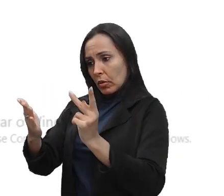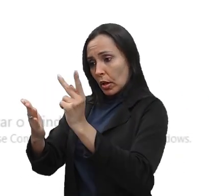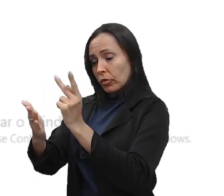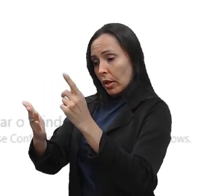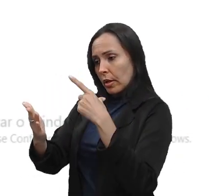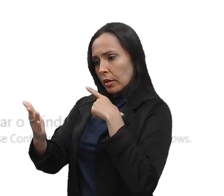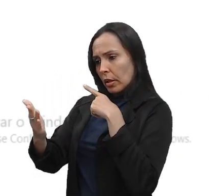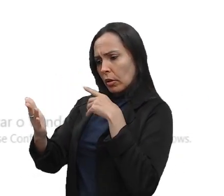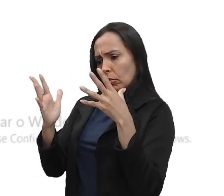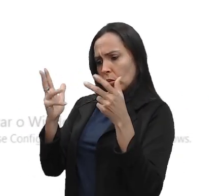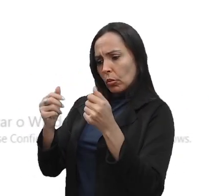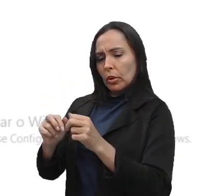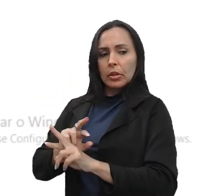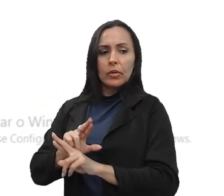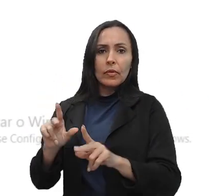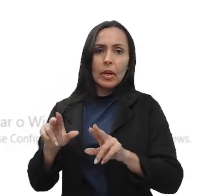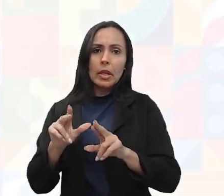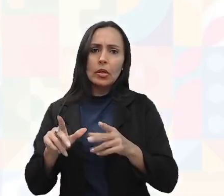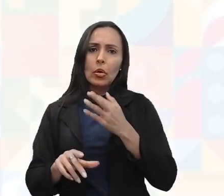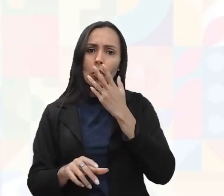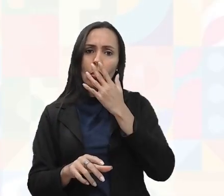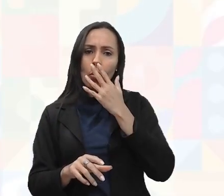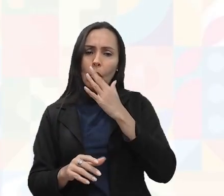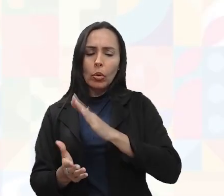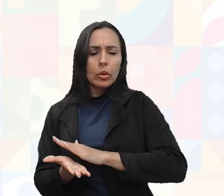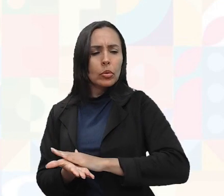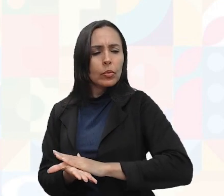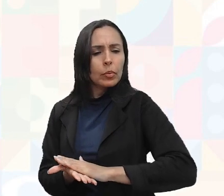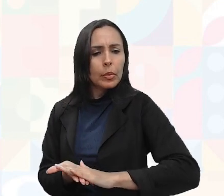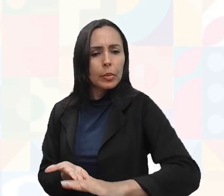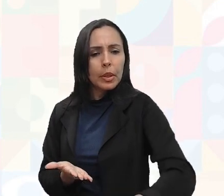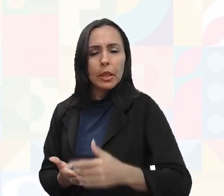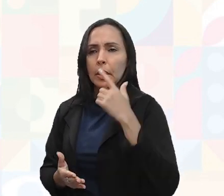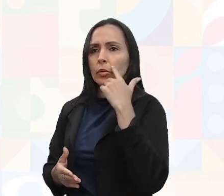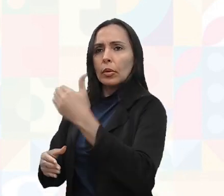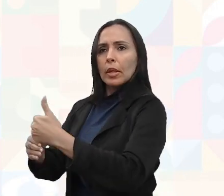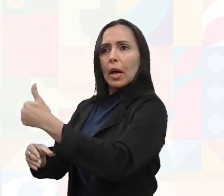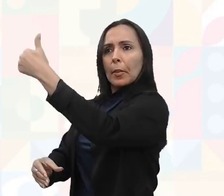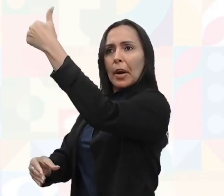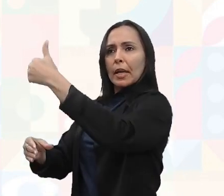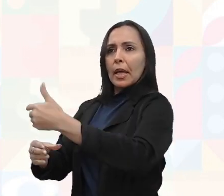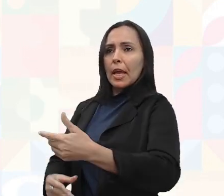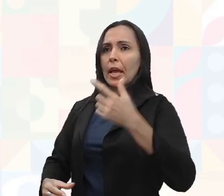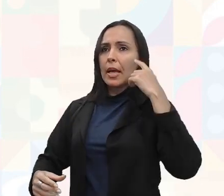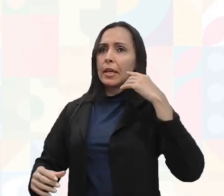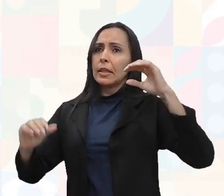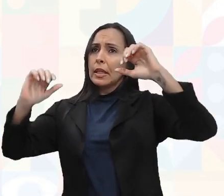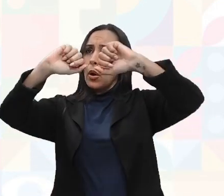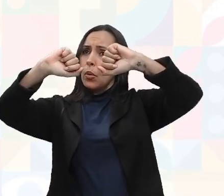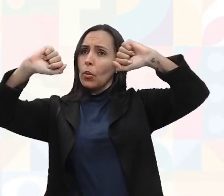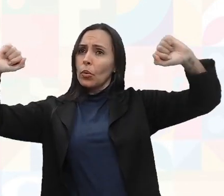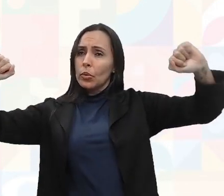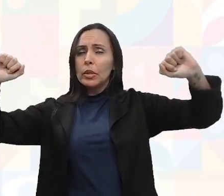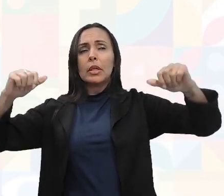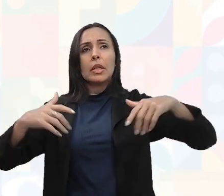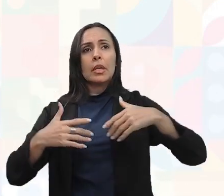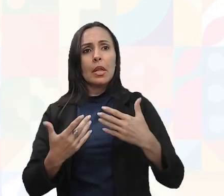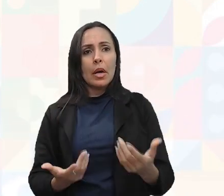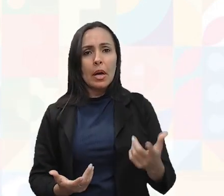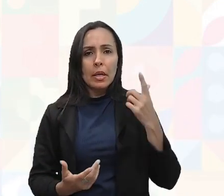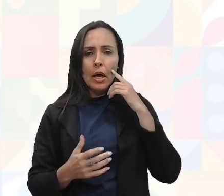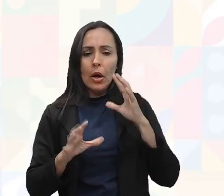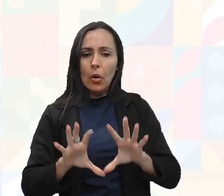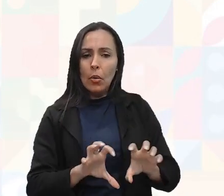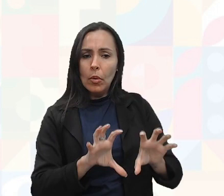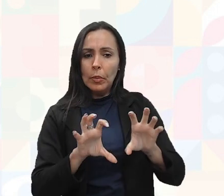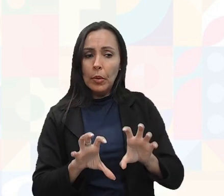toda uma diferenciação de cores de piso, do revestimento, né, da cortina, aí, da almofada. Então, a gente de fato